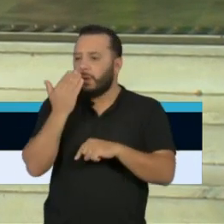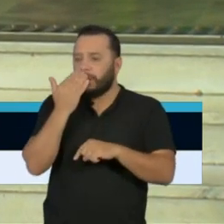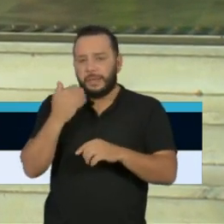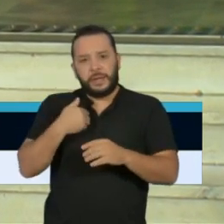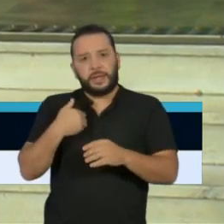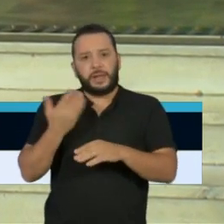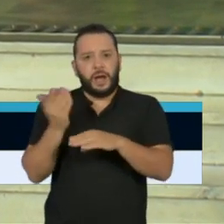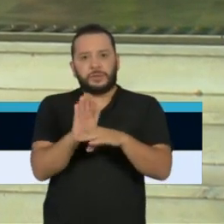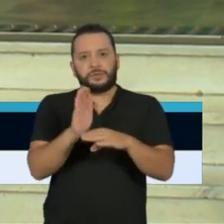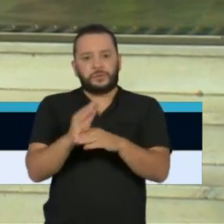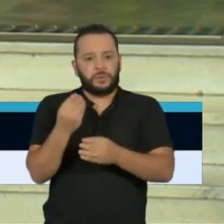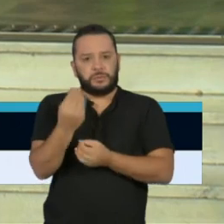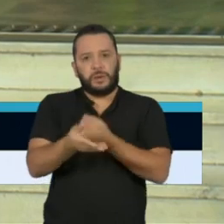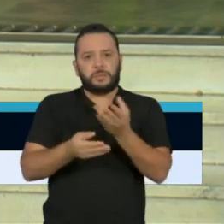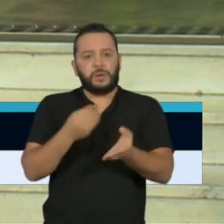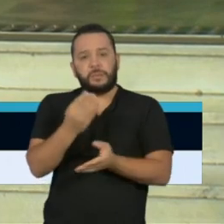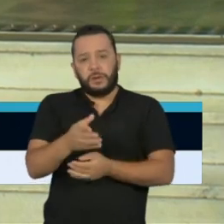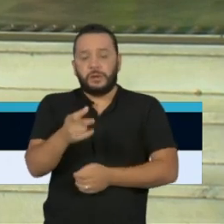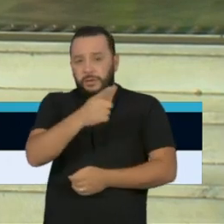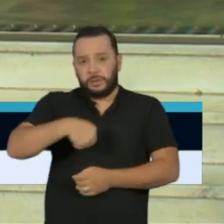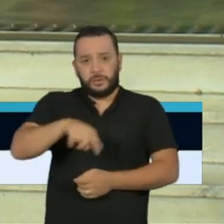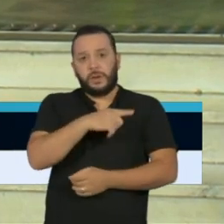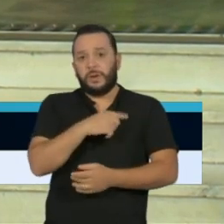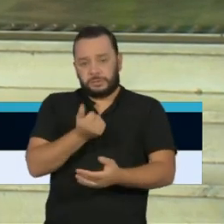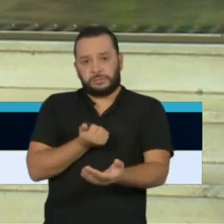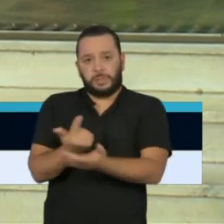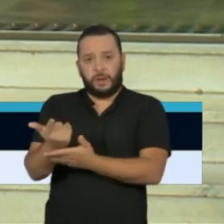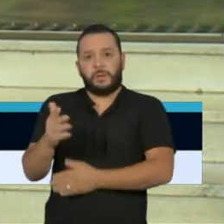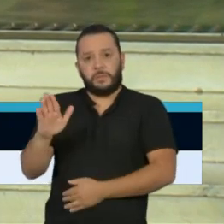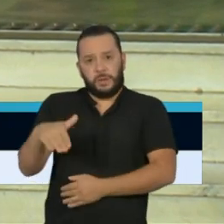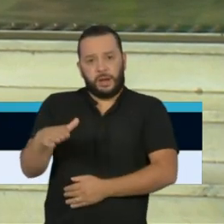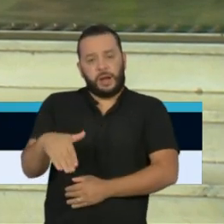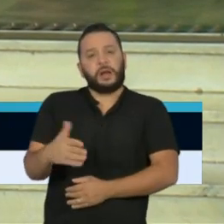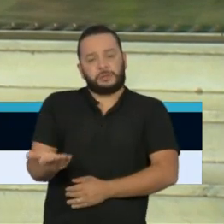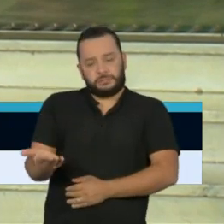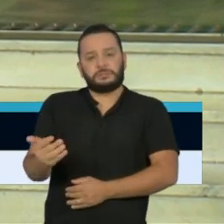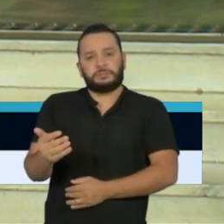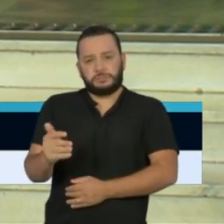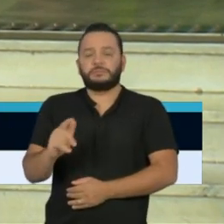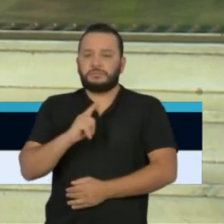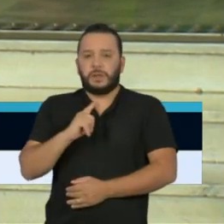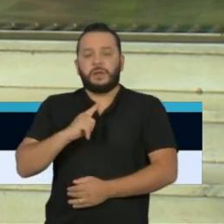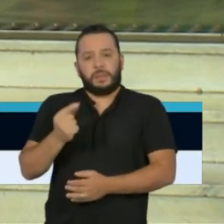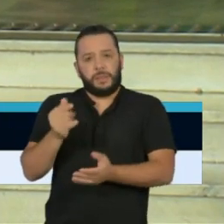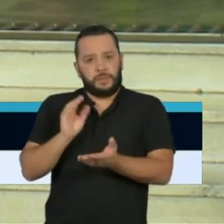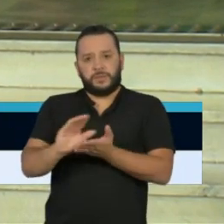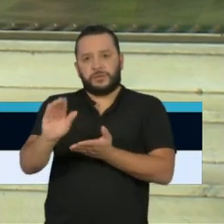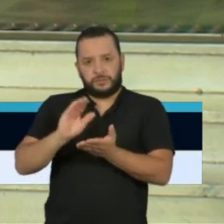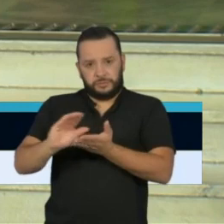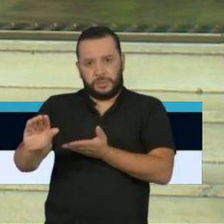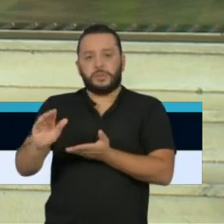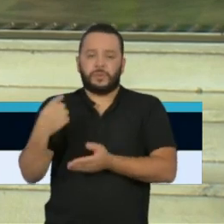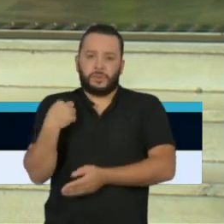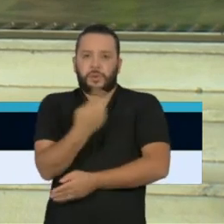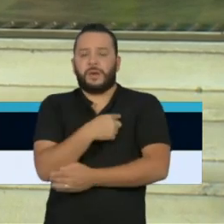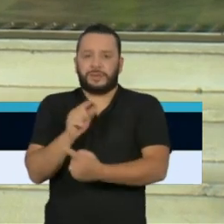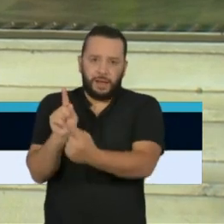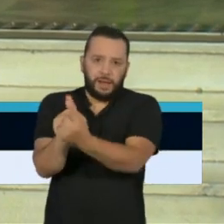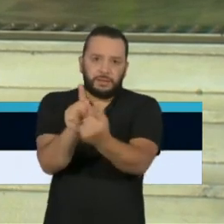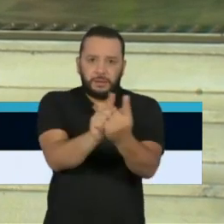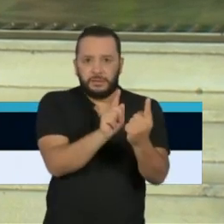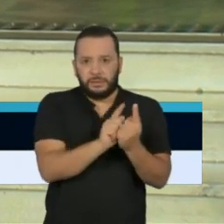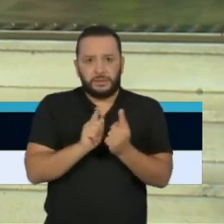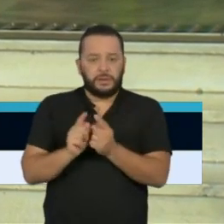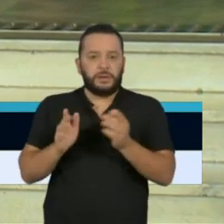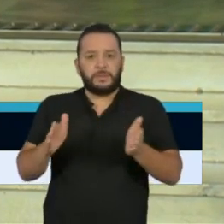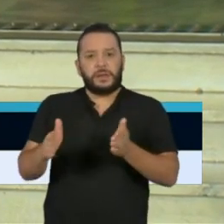cesta dentro de um preço viável, ainda que um investimento expressivo, considerando que vamos atender, neste primeiro momento, por